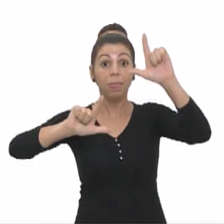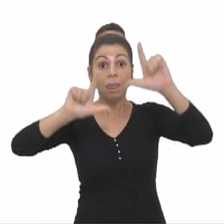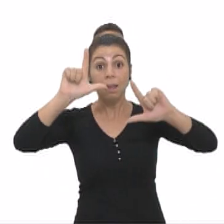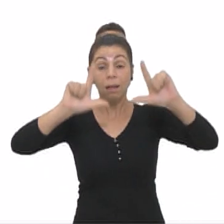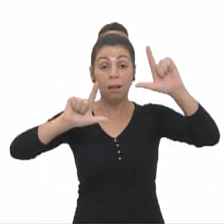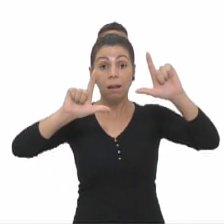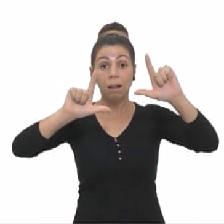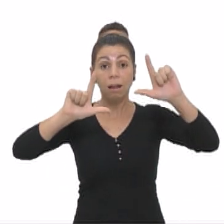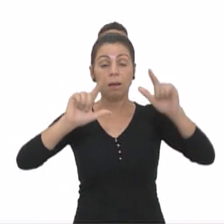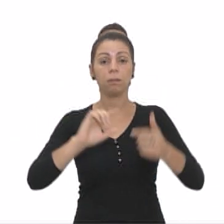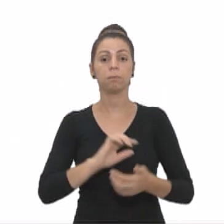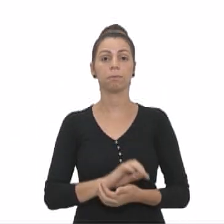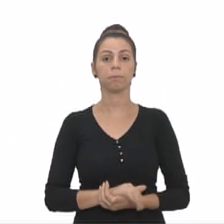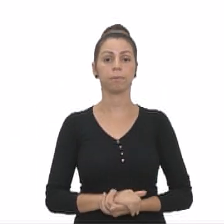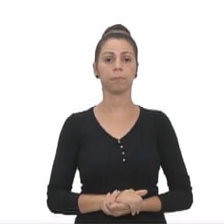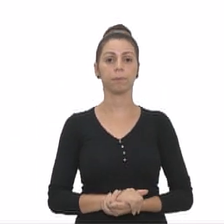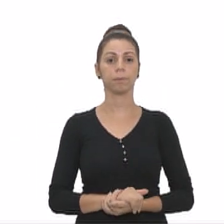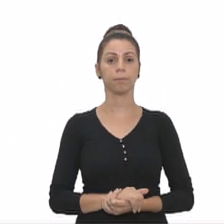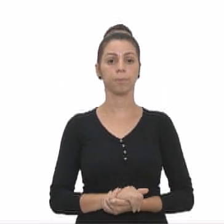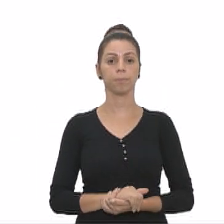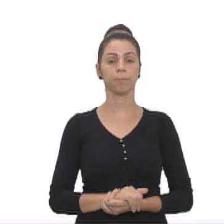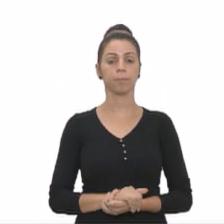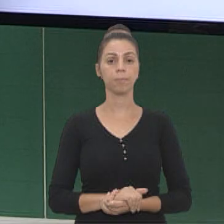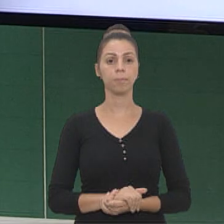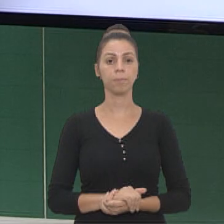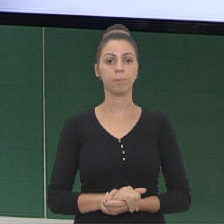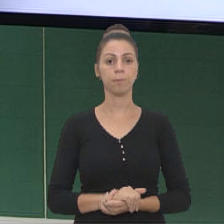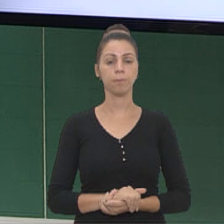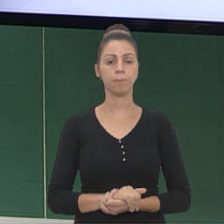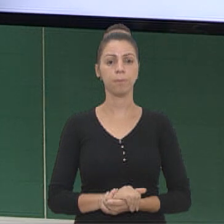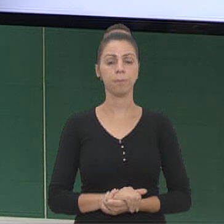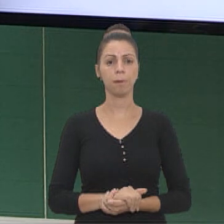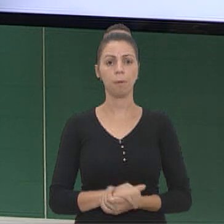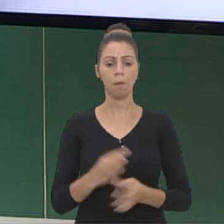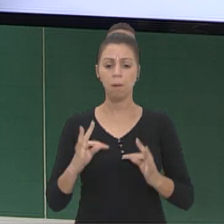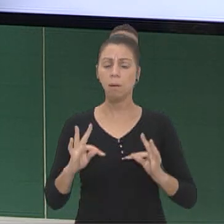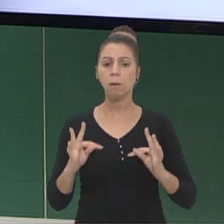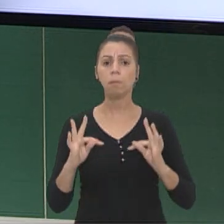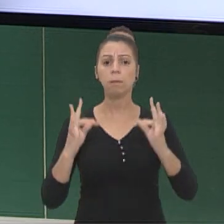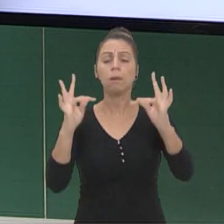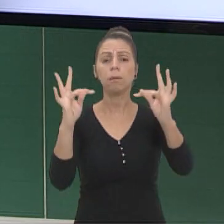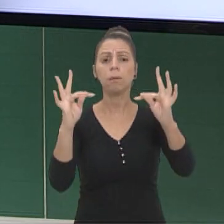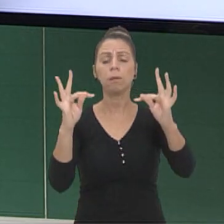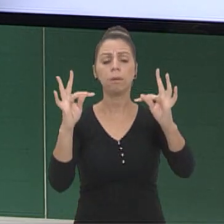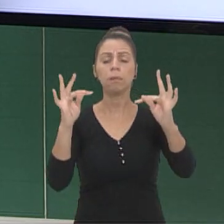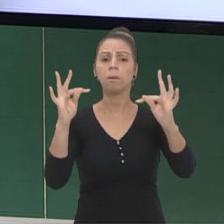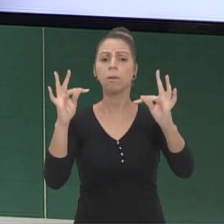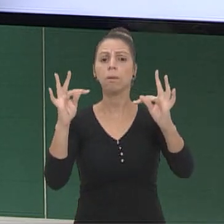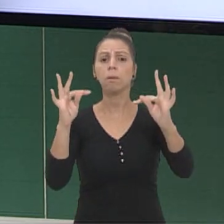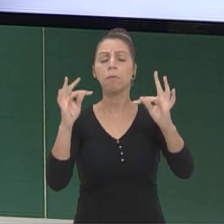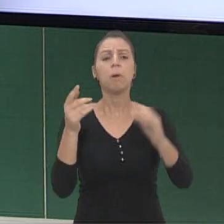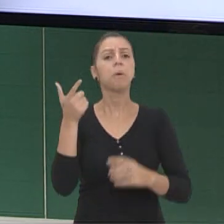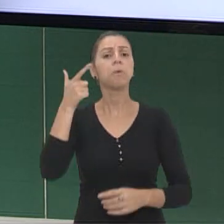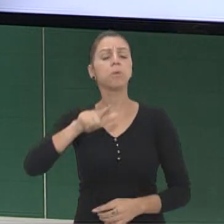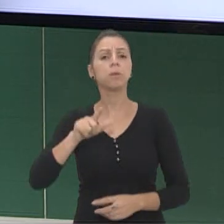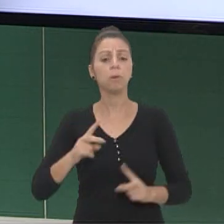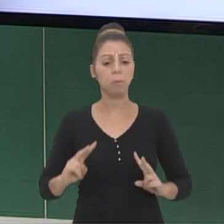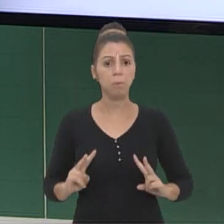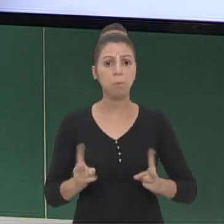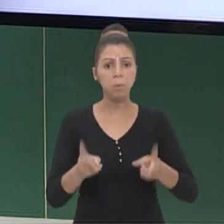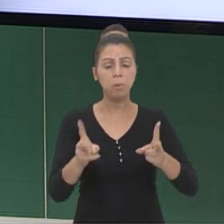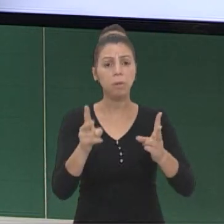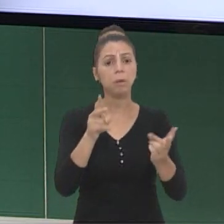que suportes leremos com a tecnologia? Esses avanços que nós temos. Será que nós vamos conseguir continuar na